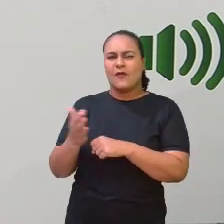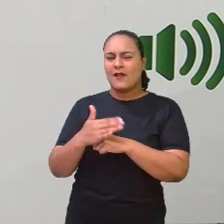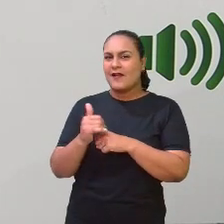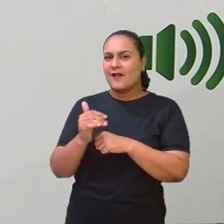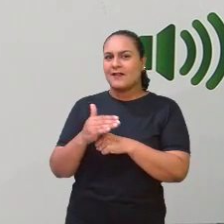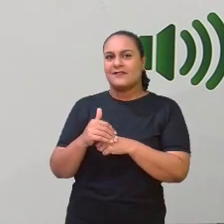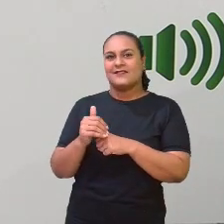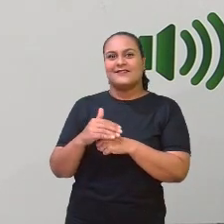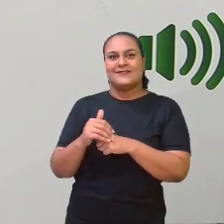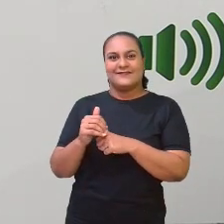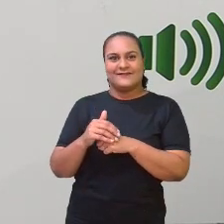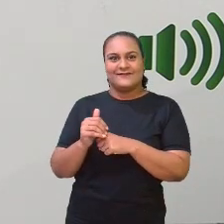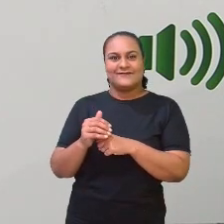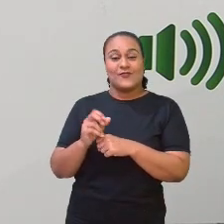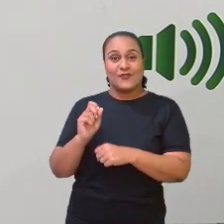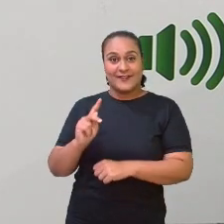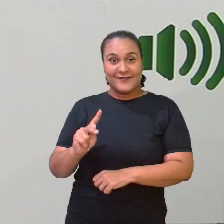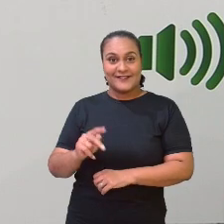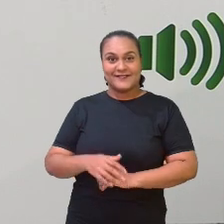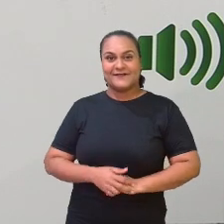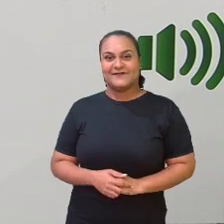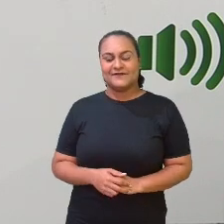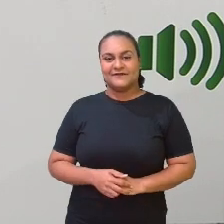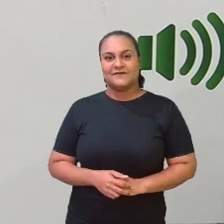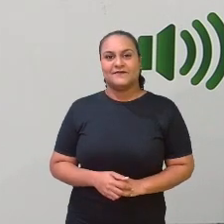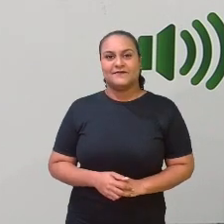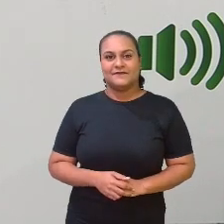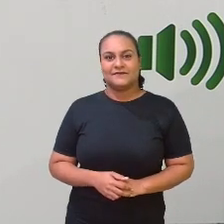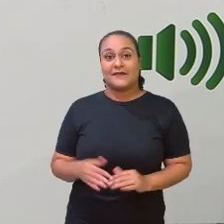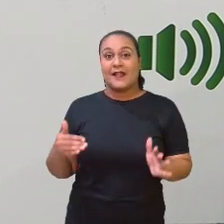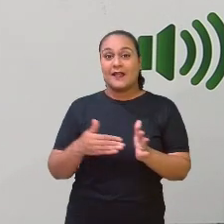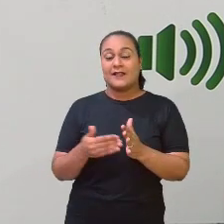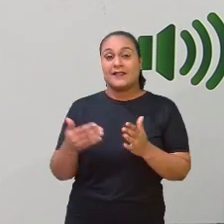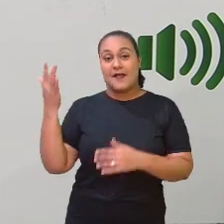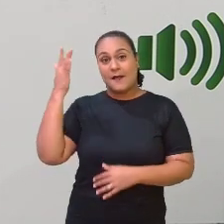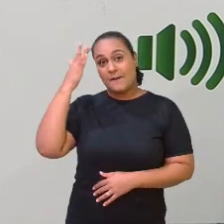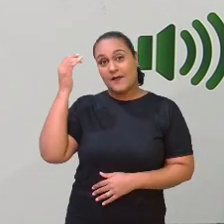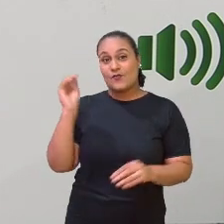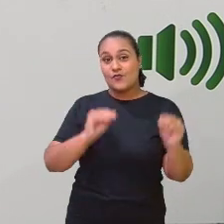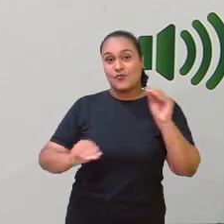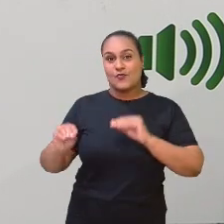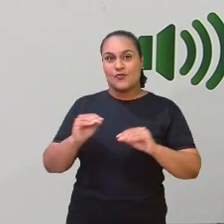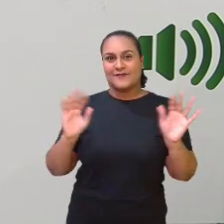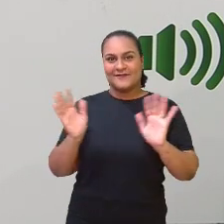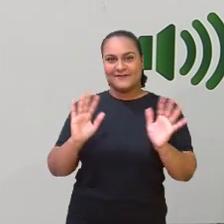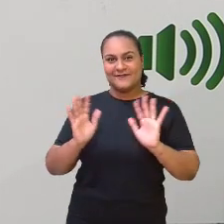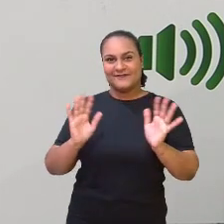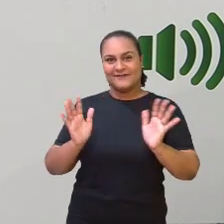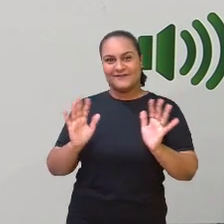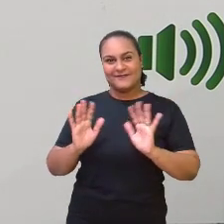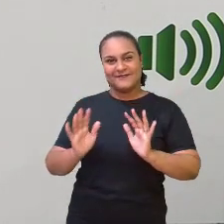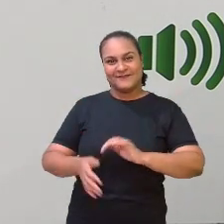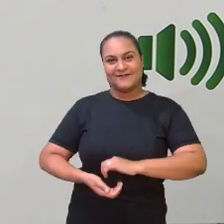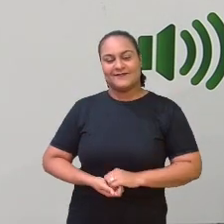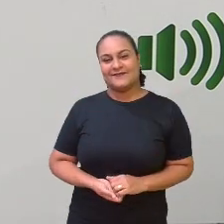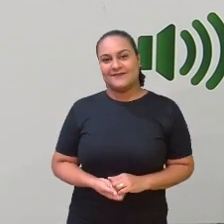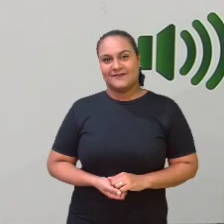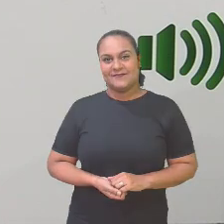a participação de vocês nessas aulas, tá bom, gente? Então, até amanhã, beijão, a gente se vê, tchau!